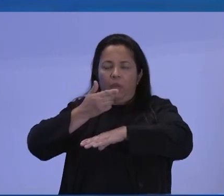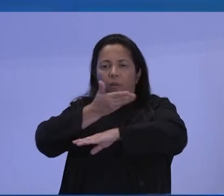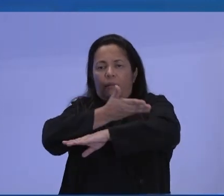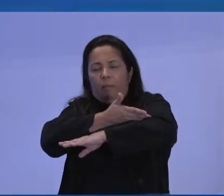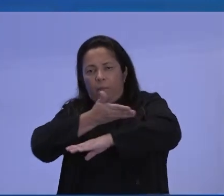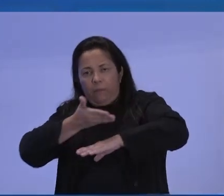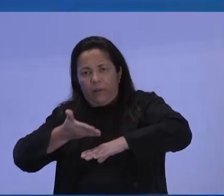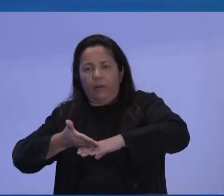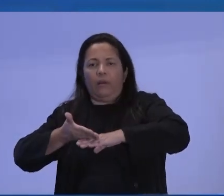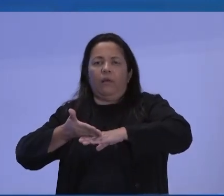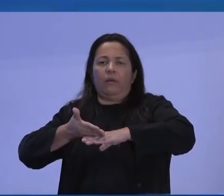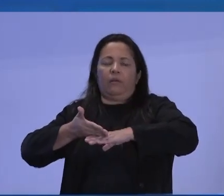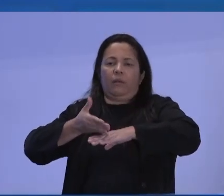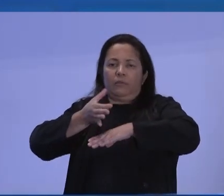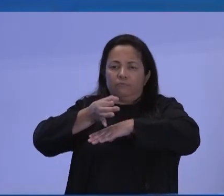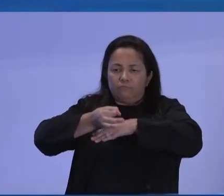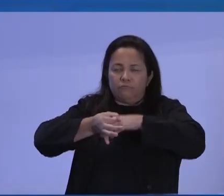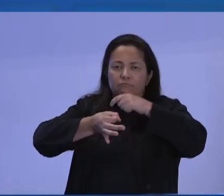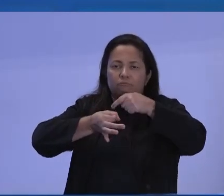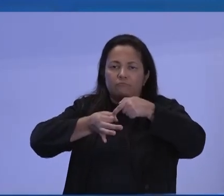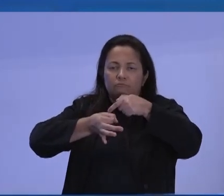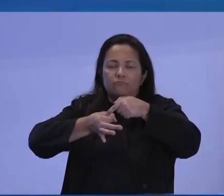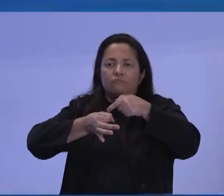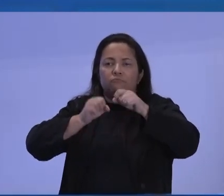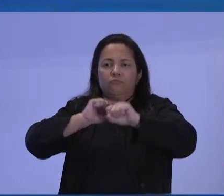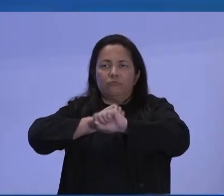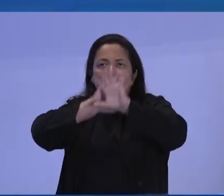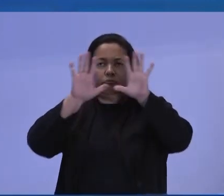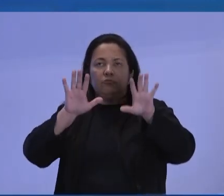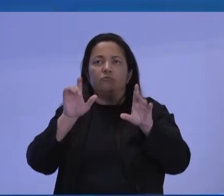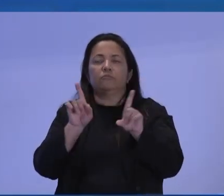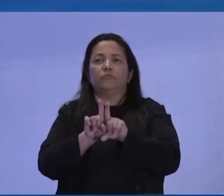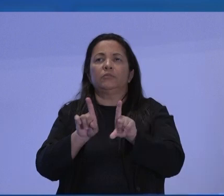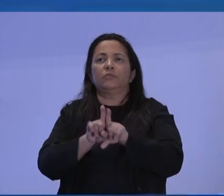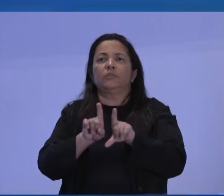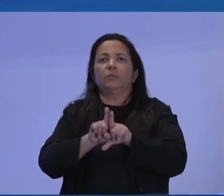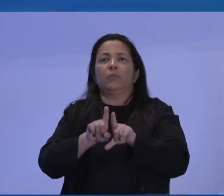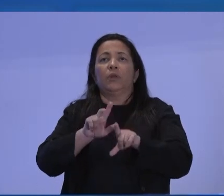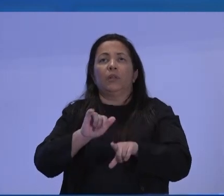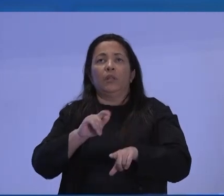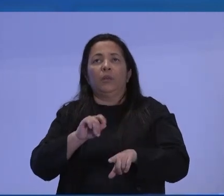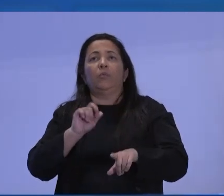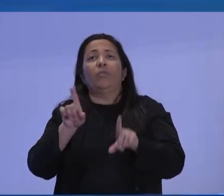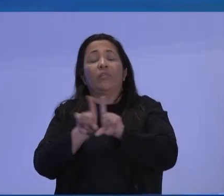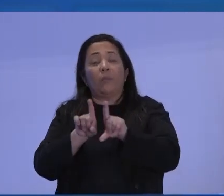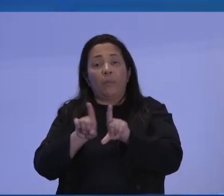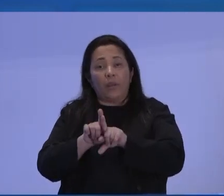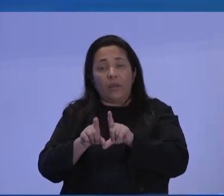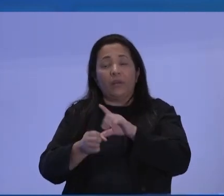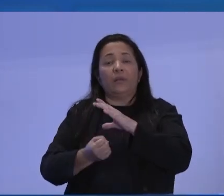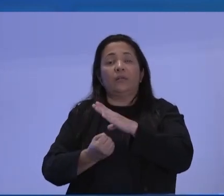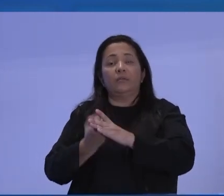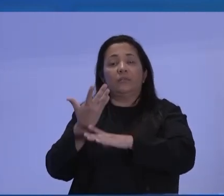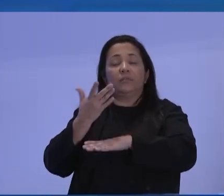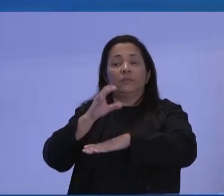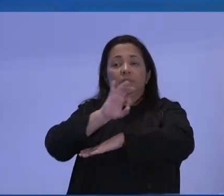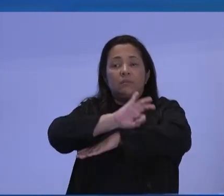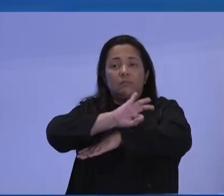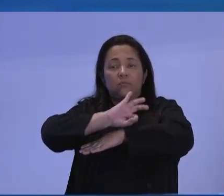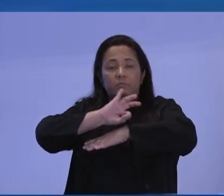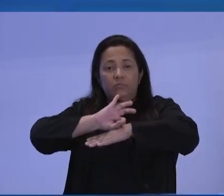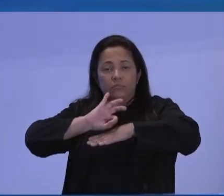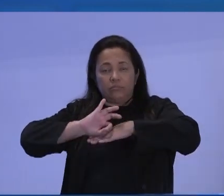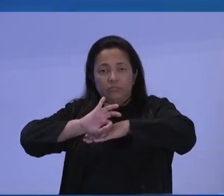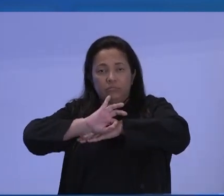mais claro. O líquen plano, que é uma doença inflamatória, também se manifesta com o surgimento de